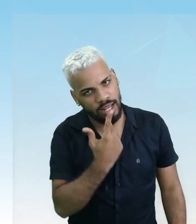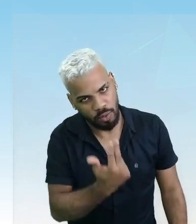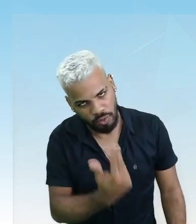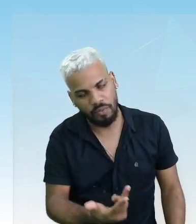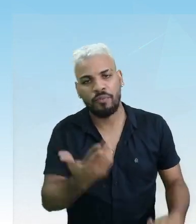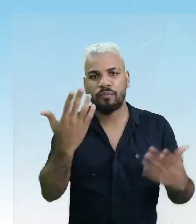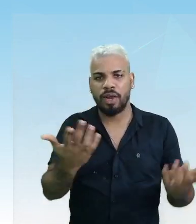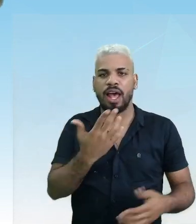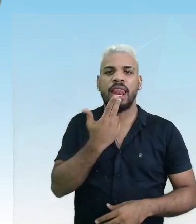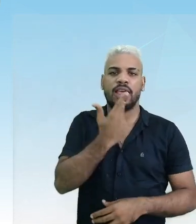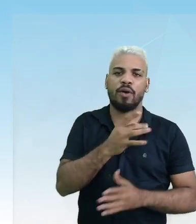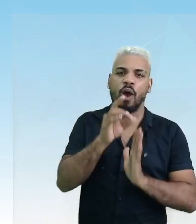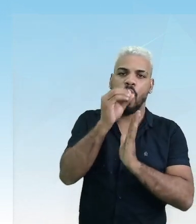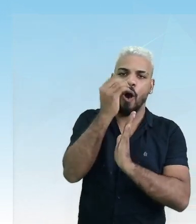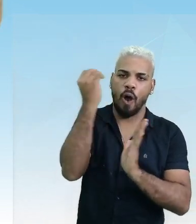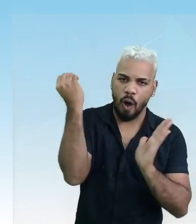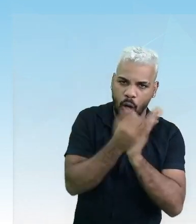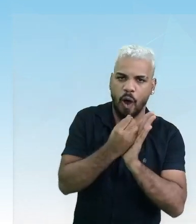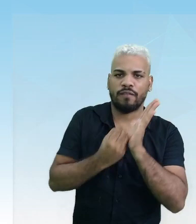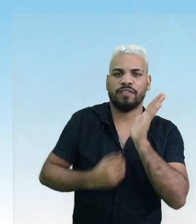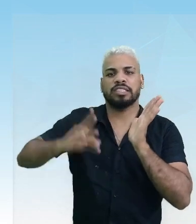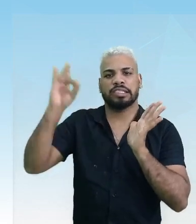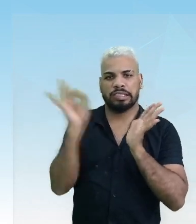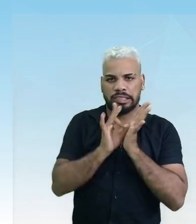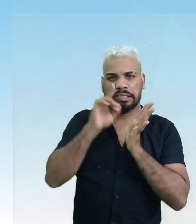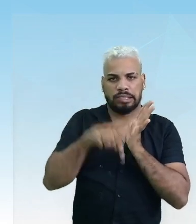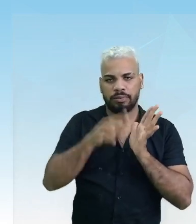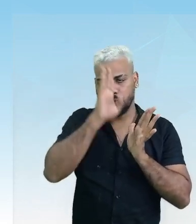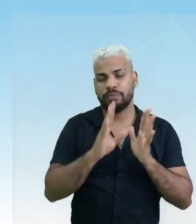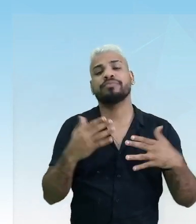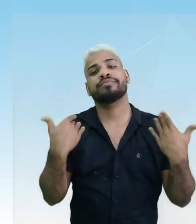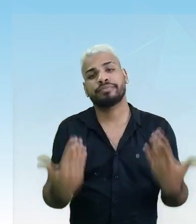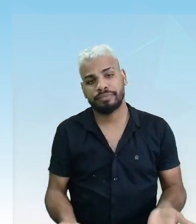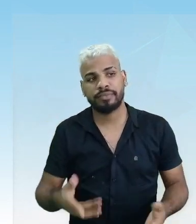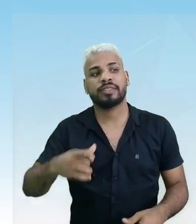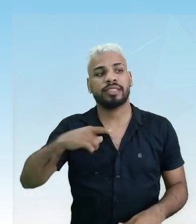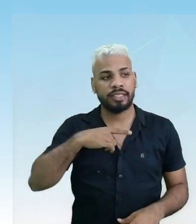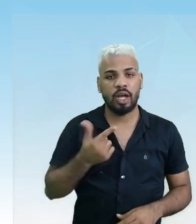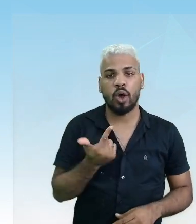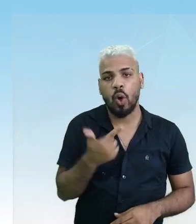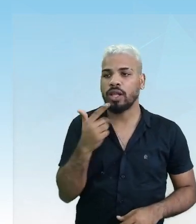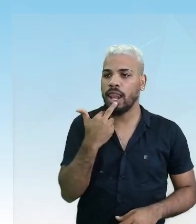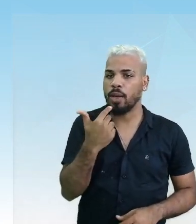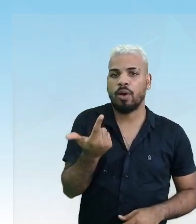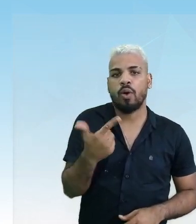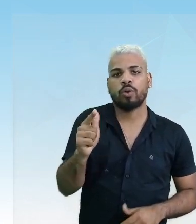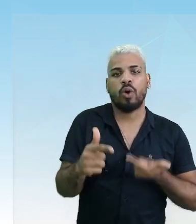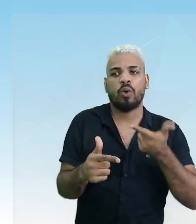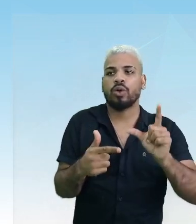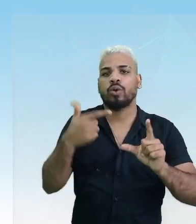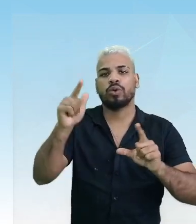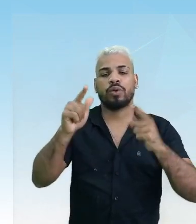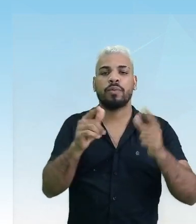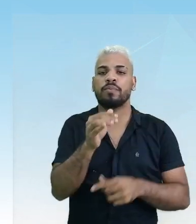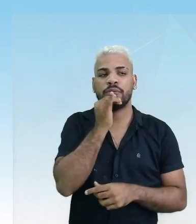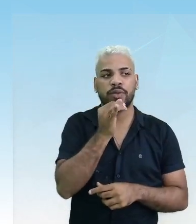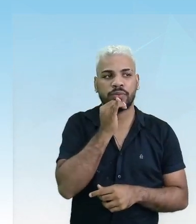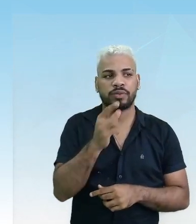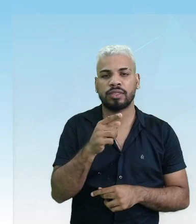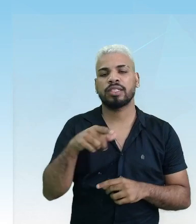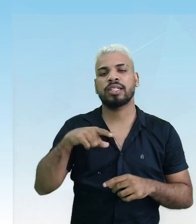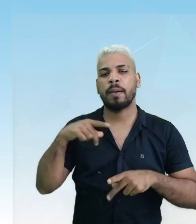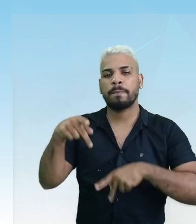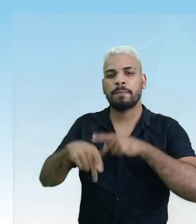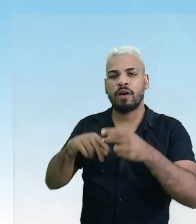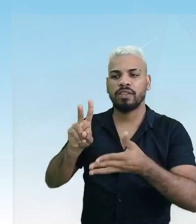língua oficial no Brasil. Claro que nós já sabemos que temos outras línguas, como as línguas dos